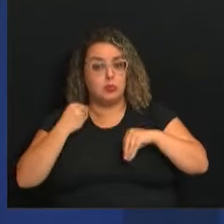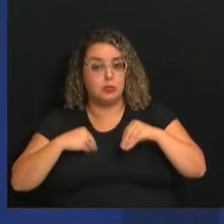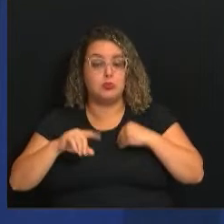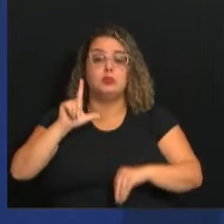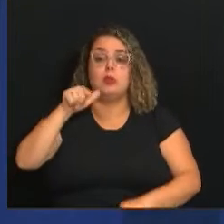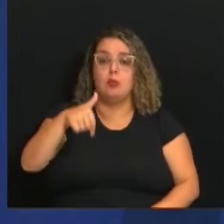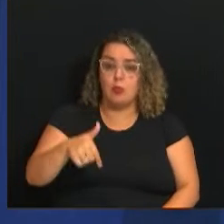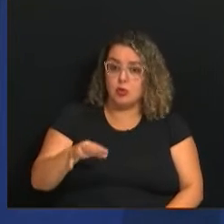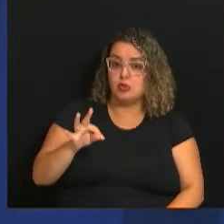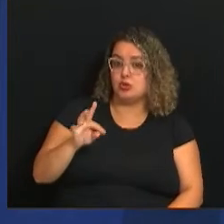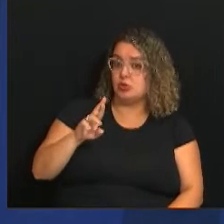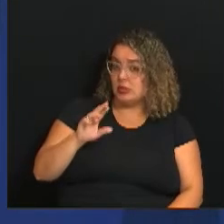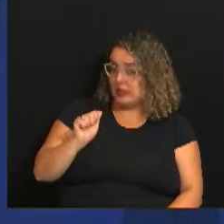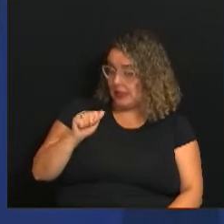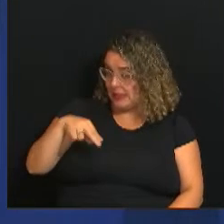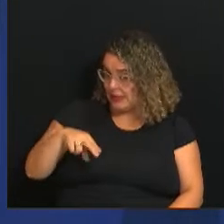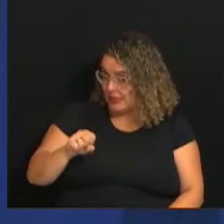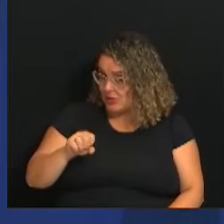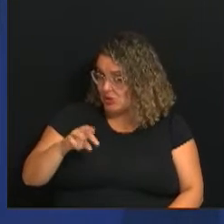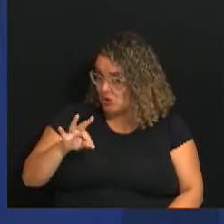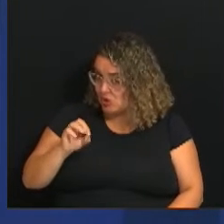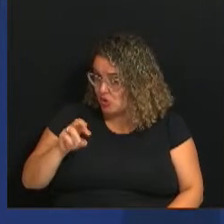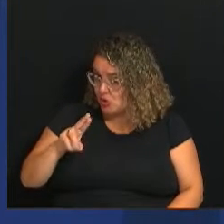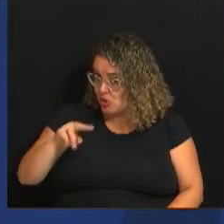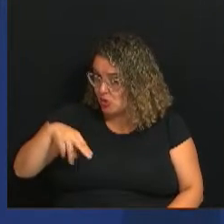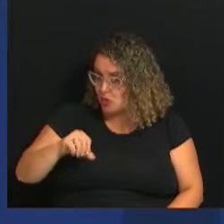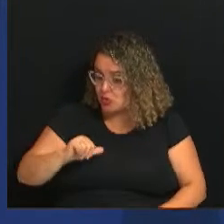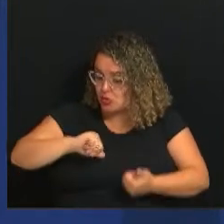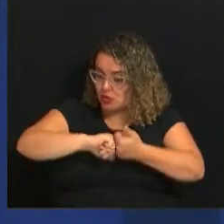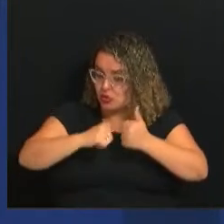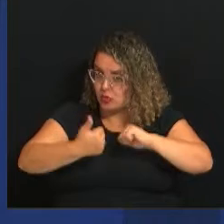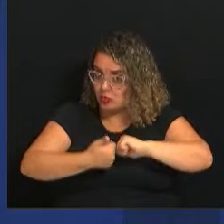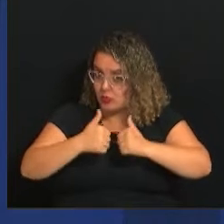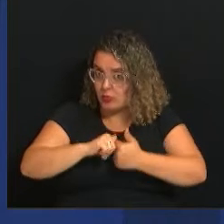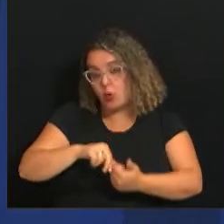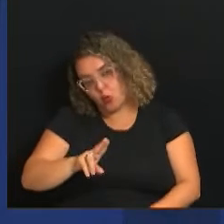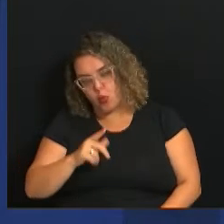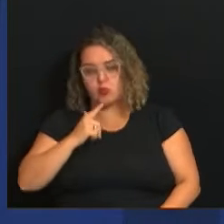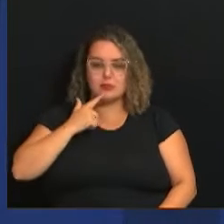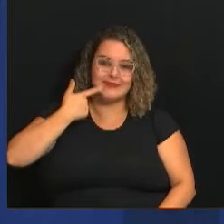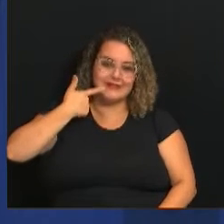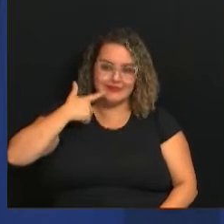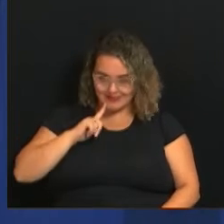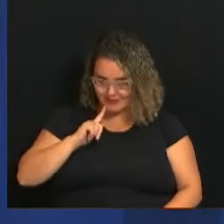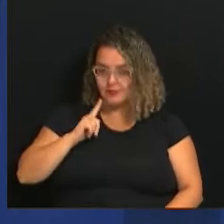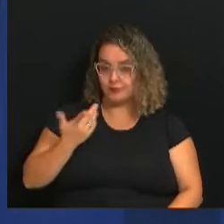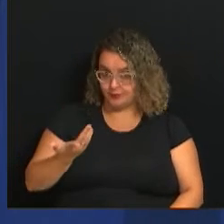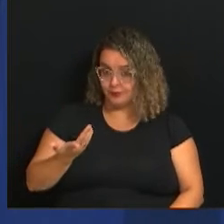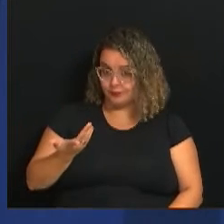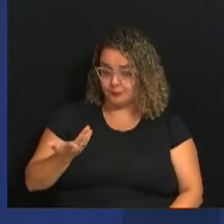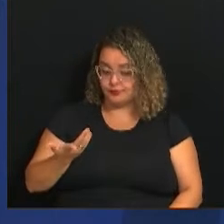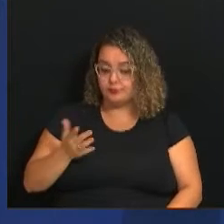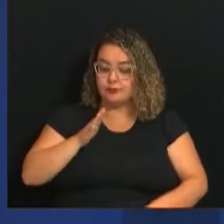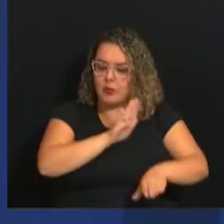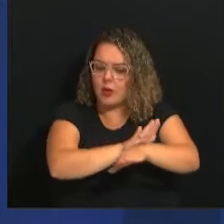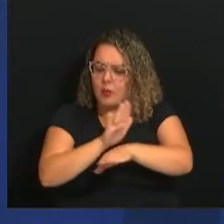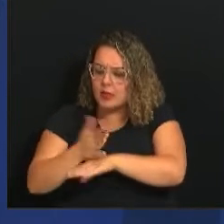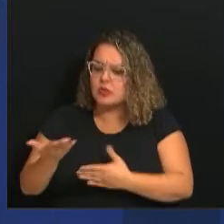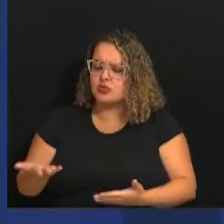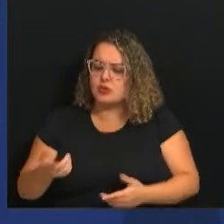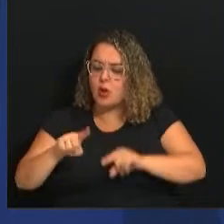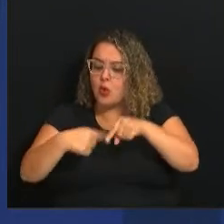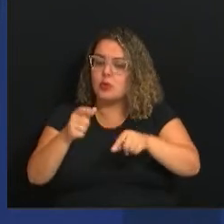esse livro realmente retrata o sofrimento pelo qual as pessoas